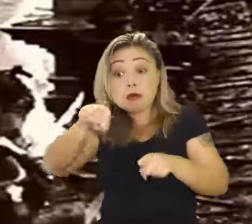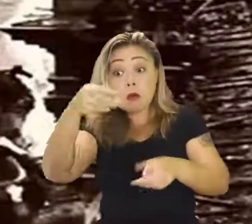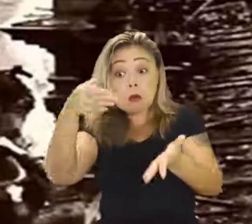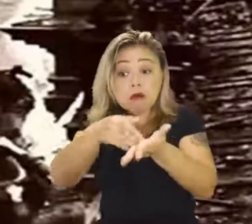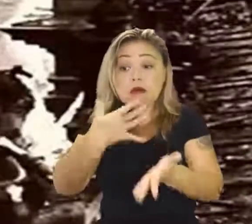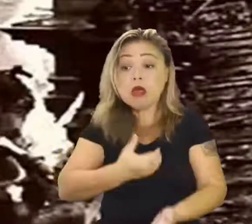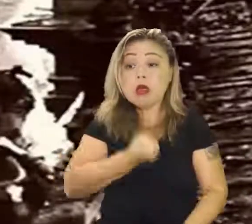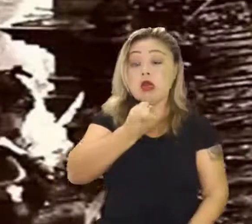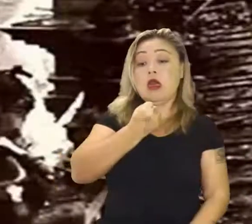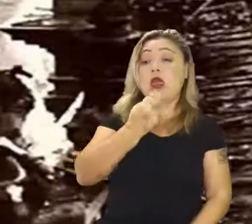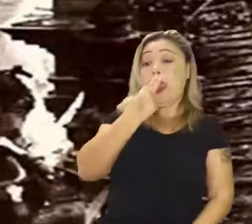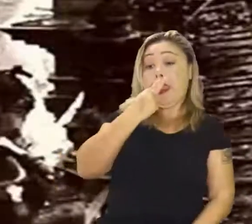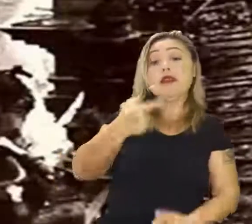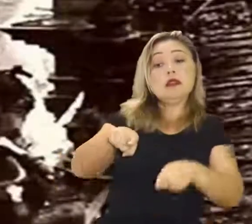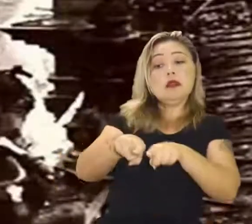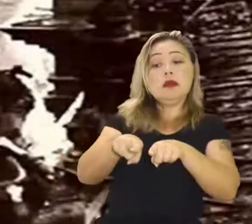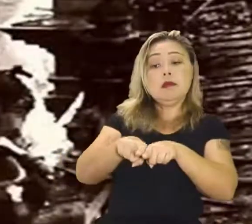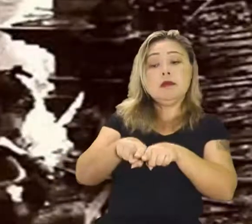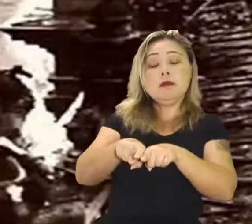Hitler também